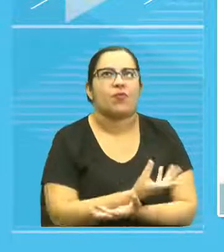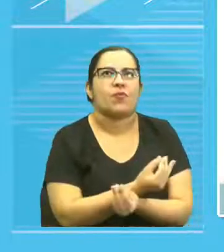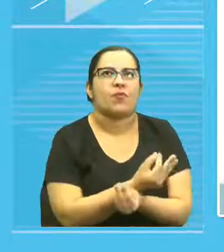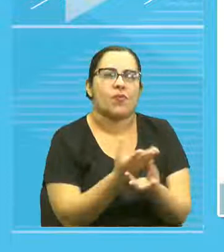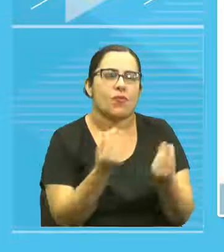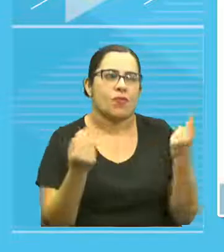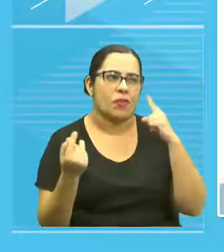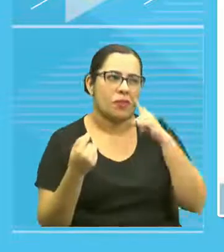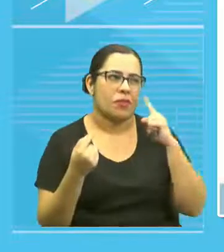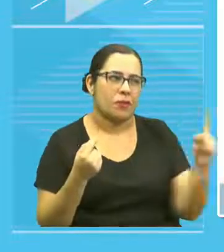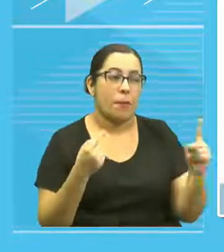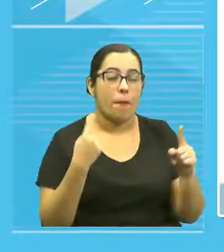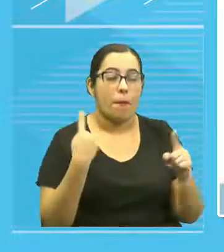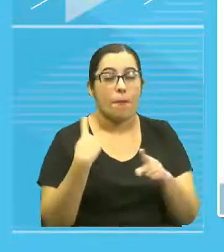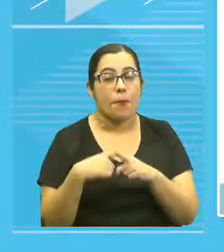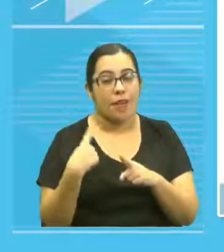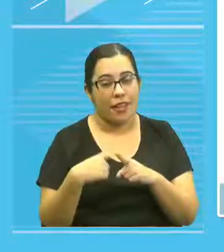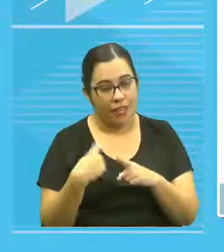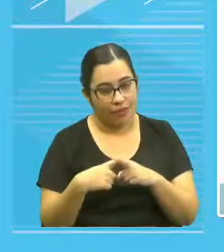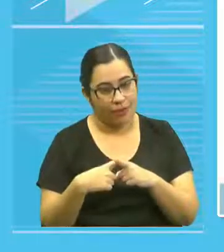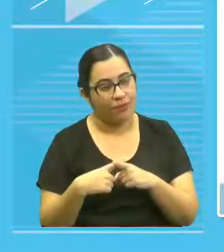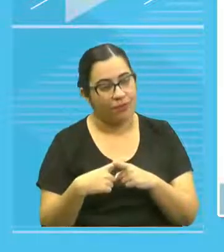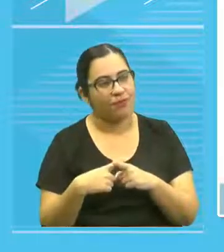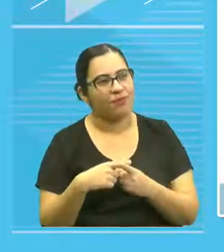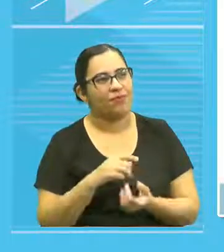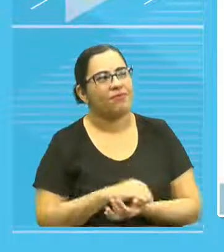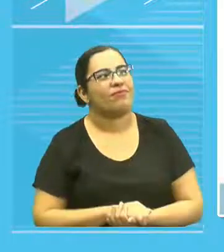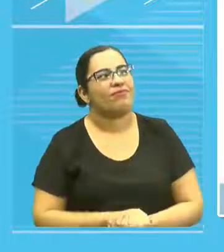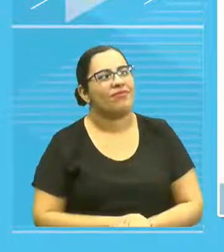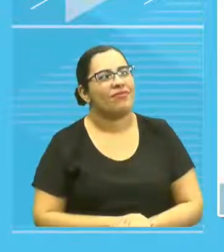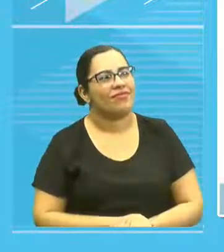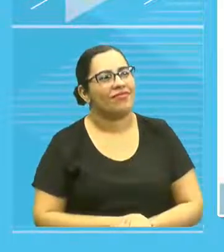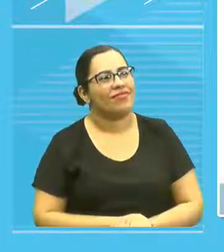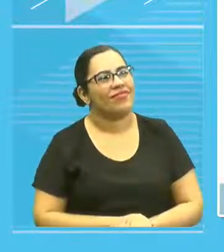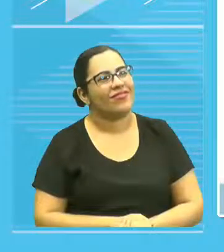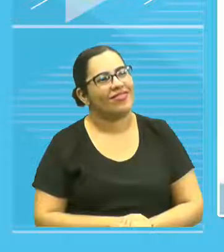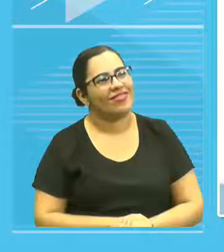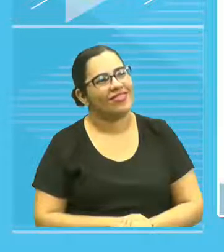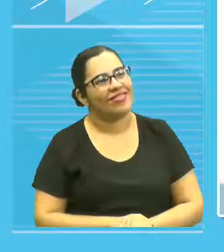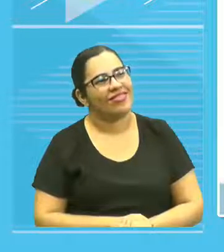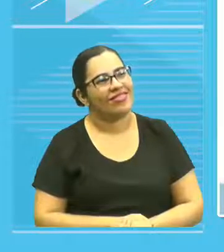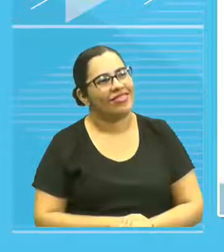o porquê é porque é